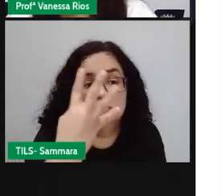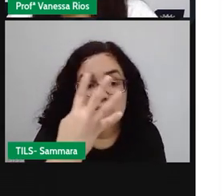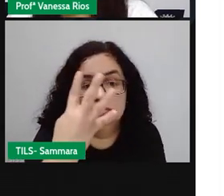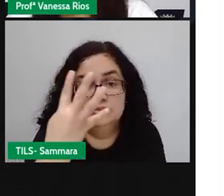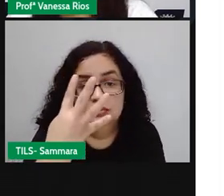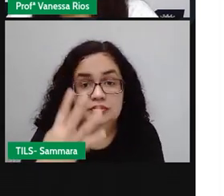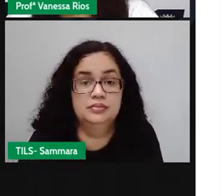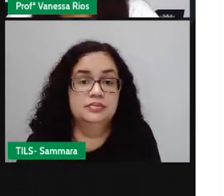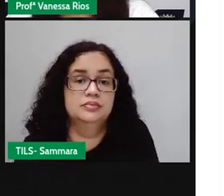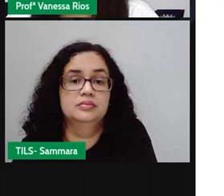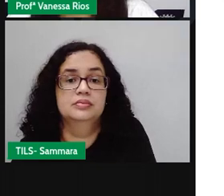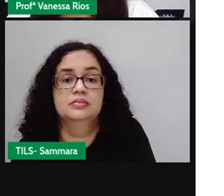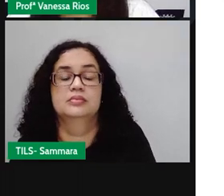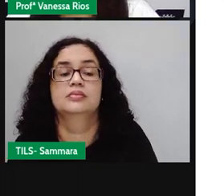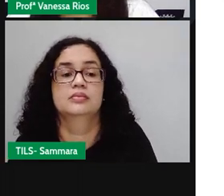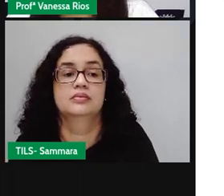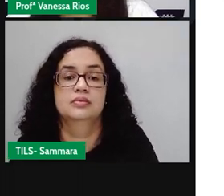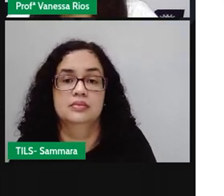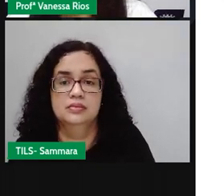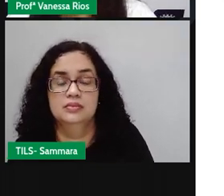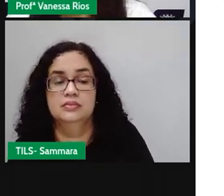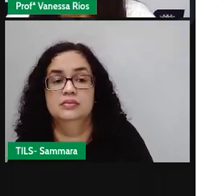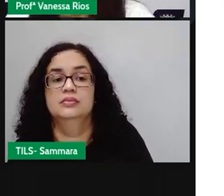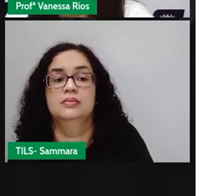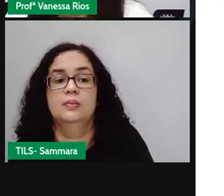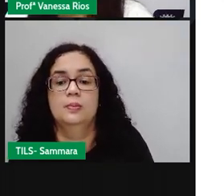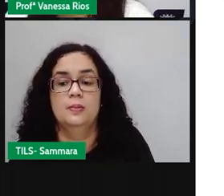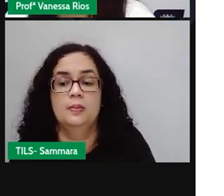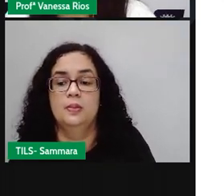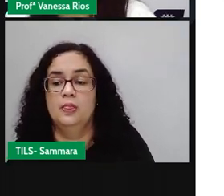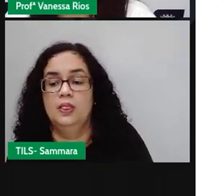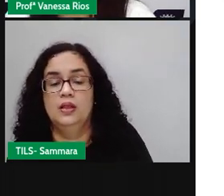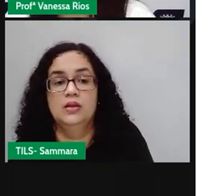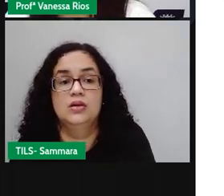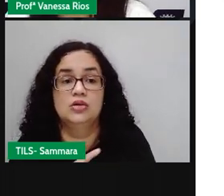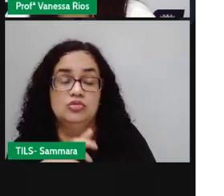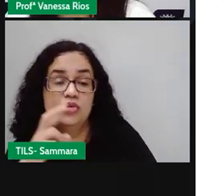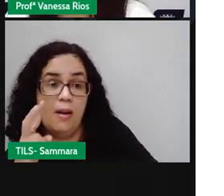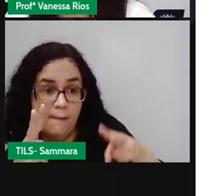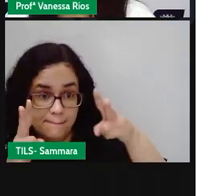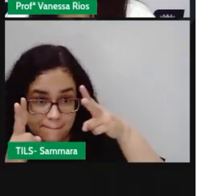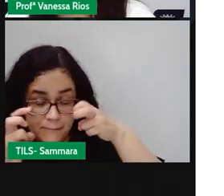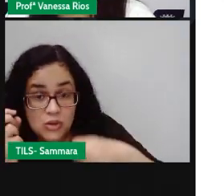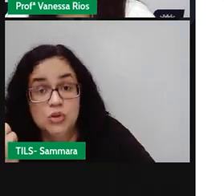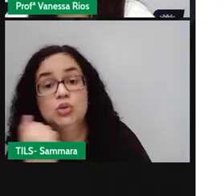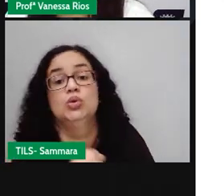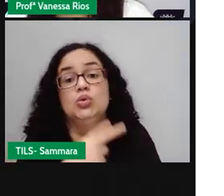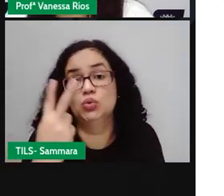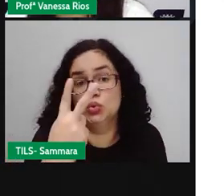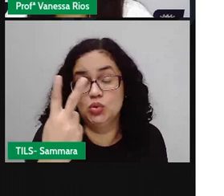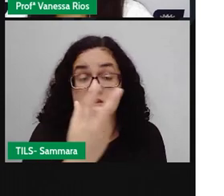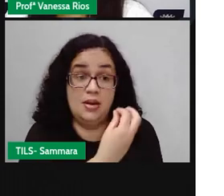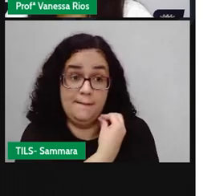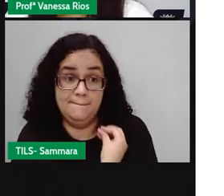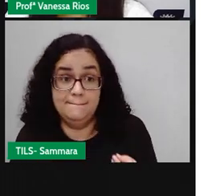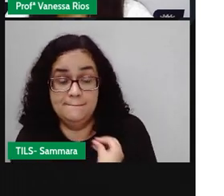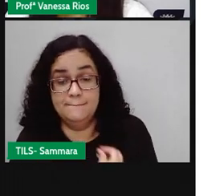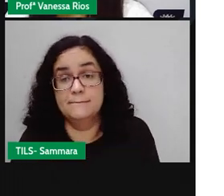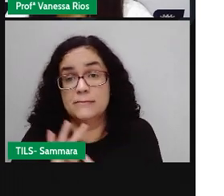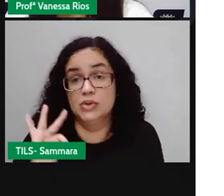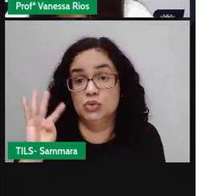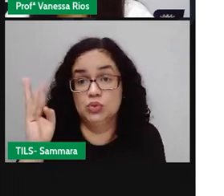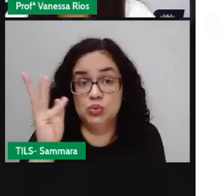ó, o 4. Então, observamos aí o 2 presente em todas